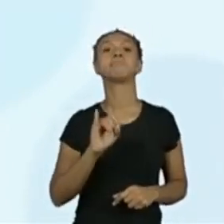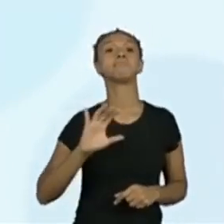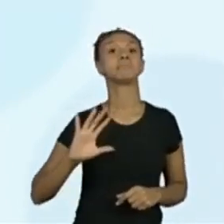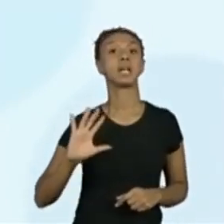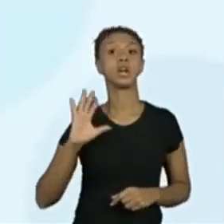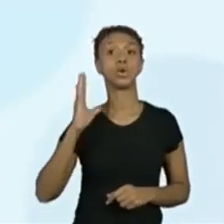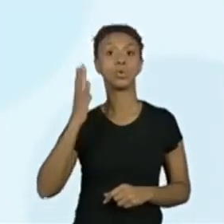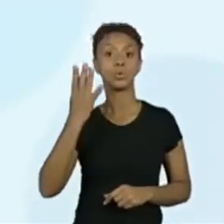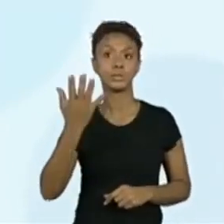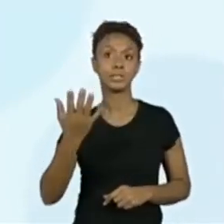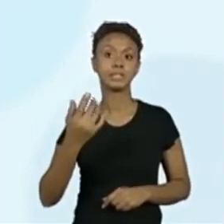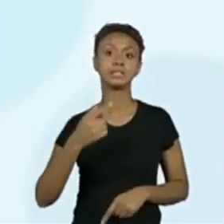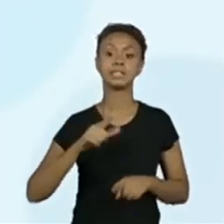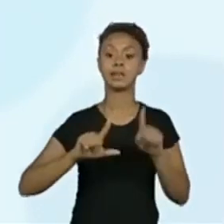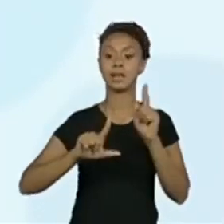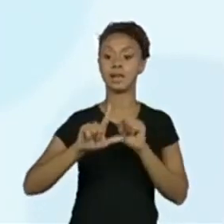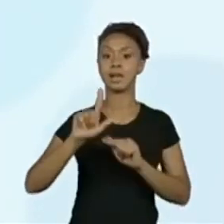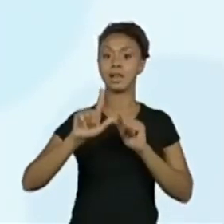É.